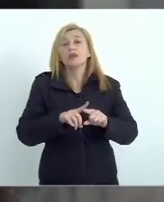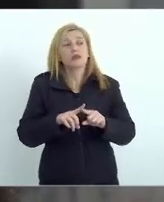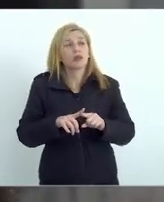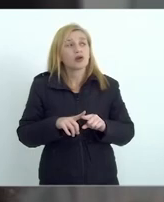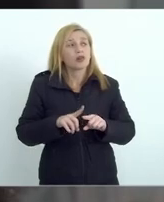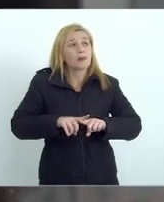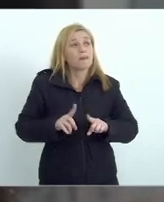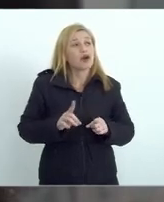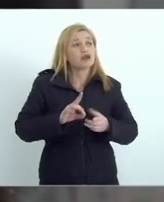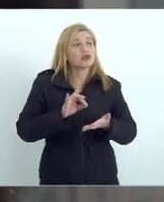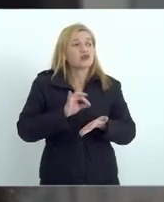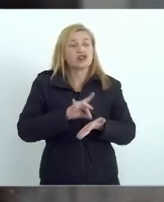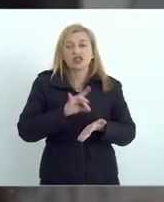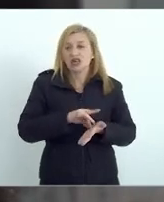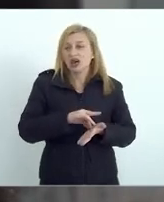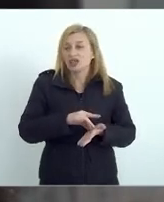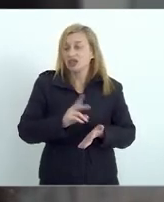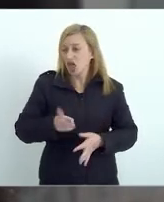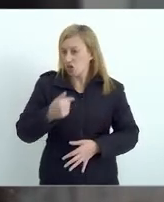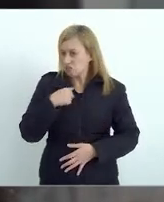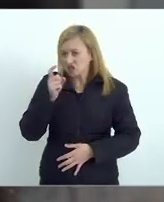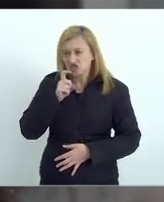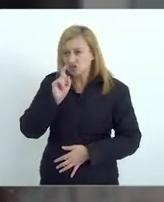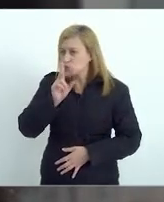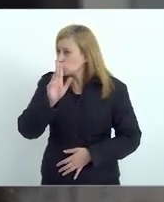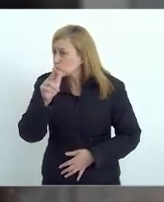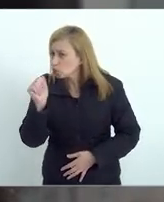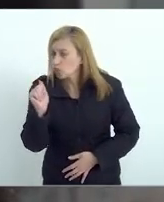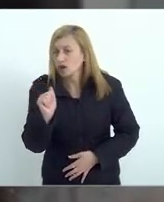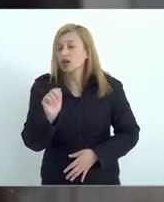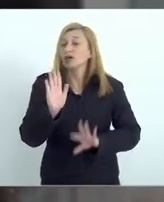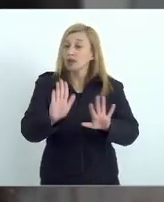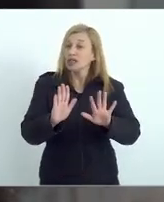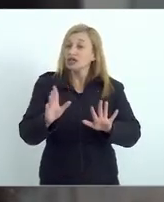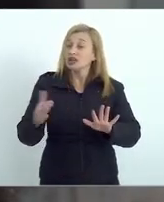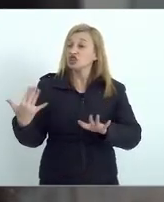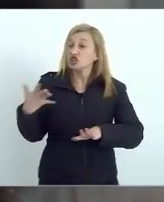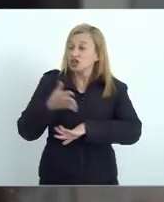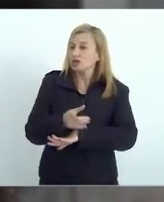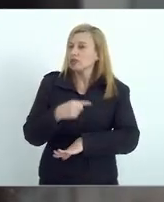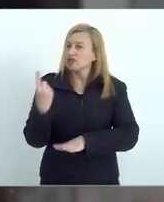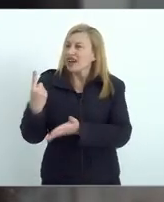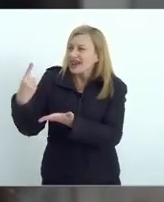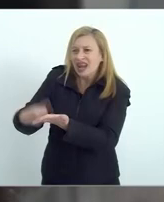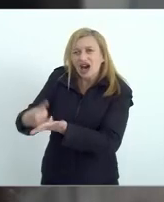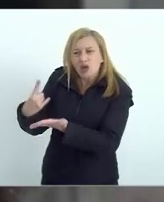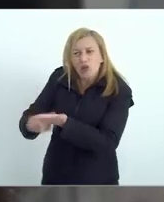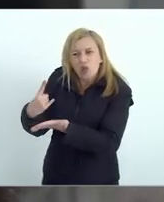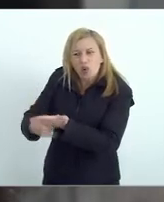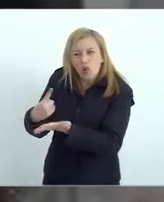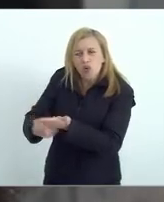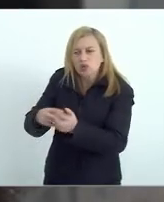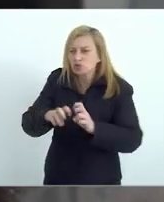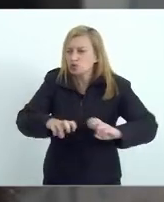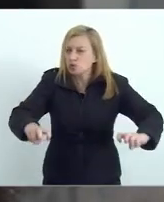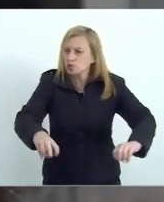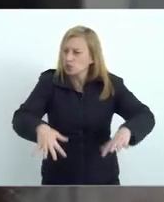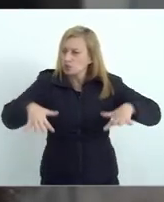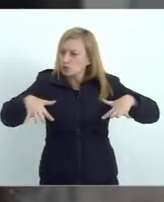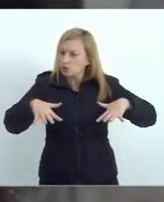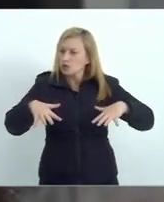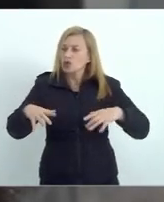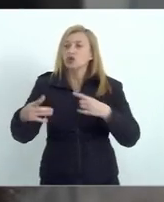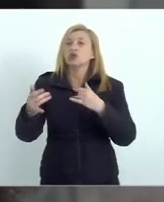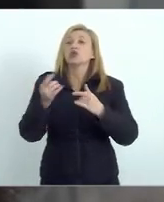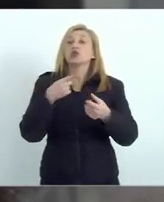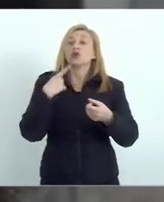da Verdade é tempo que eu não tô aqui mentindo mas tá chegando para nós que aquele acordo firmado explanar o